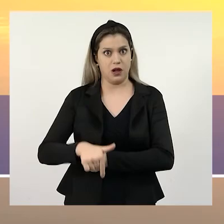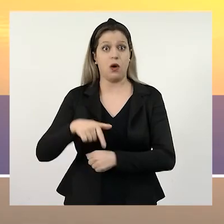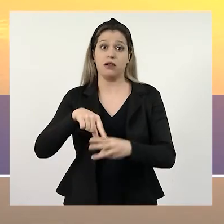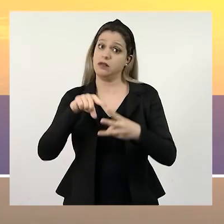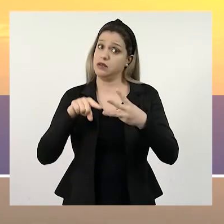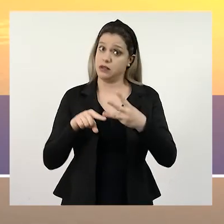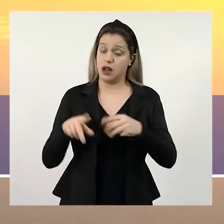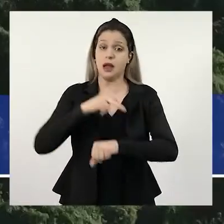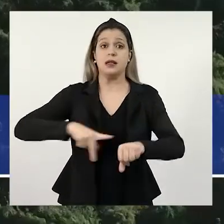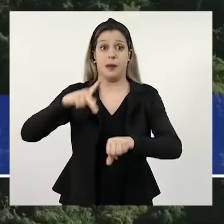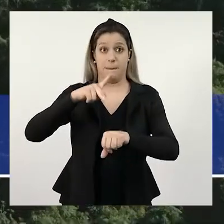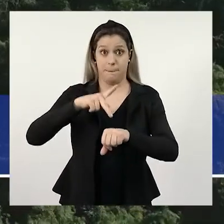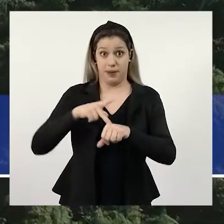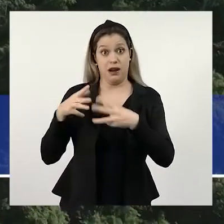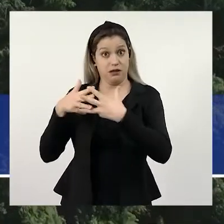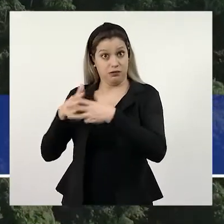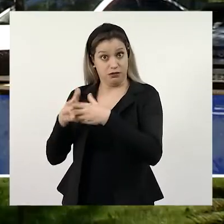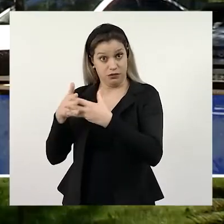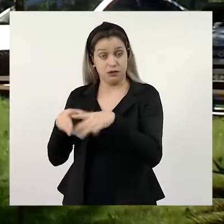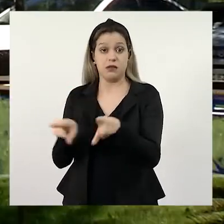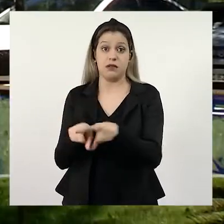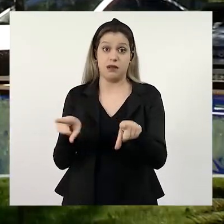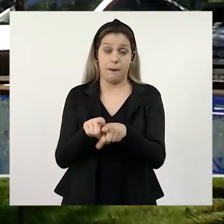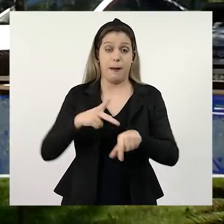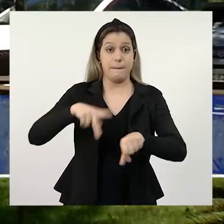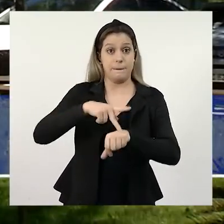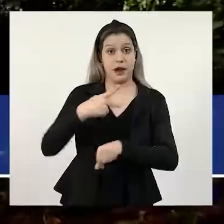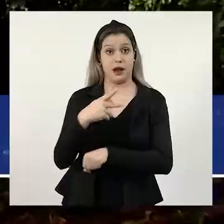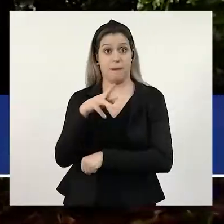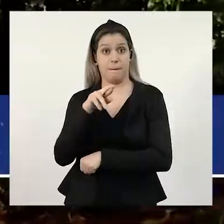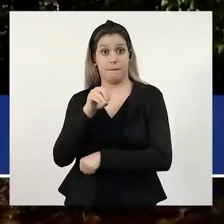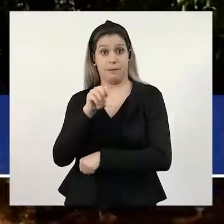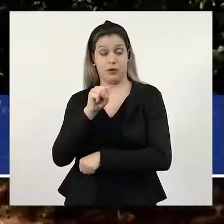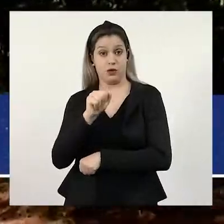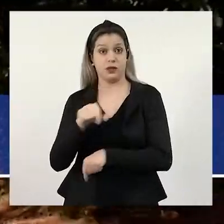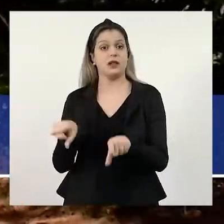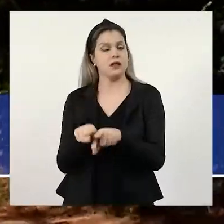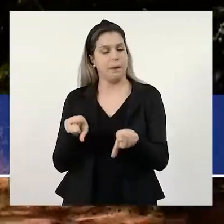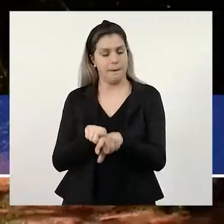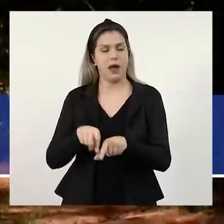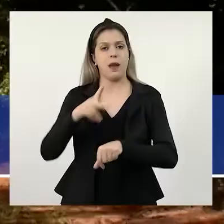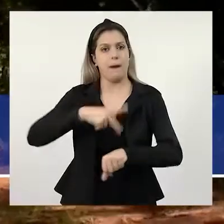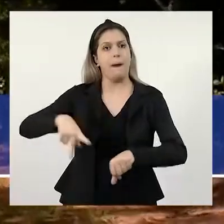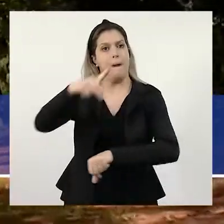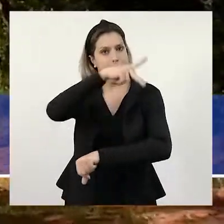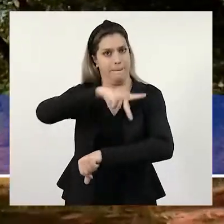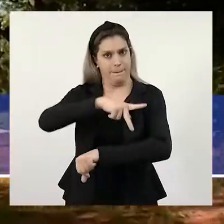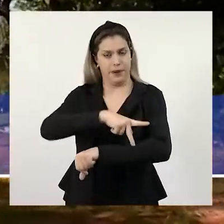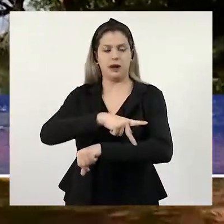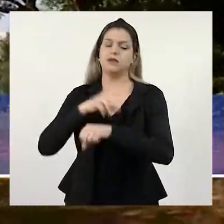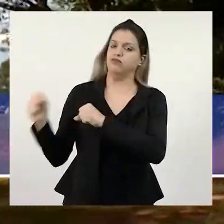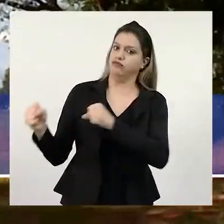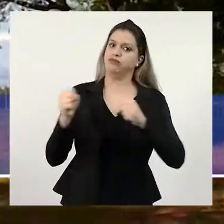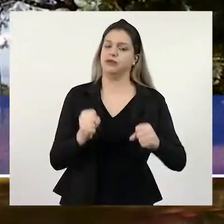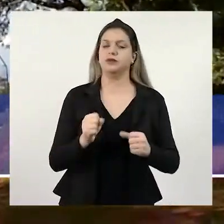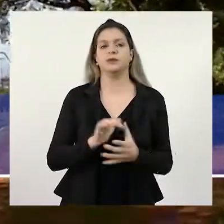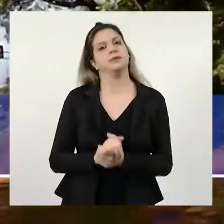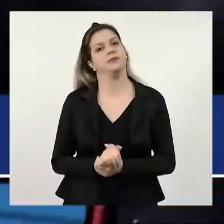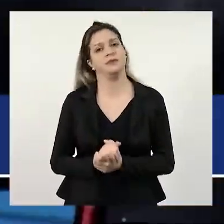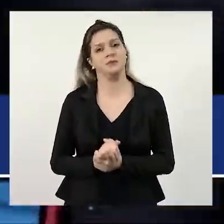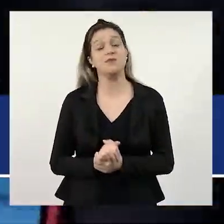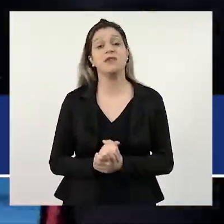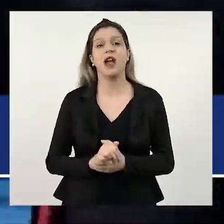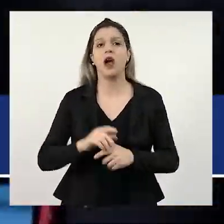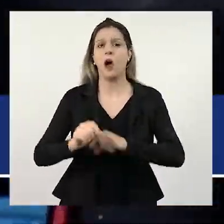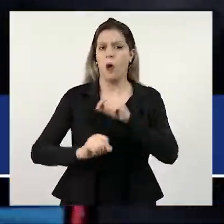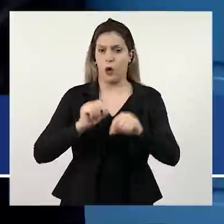Nações Indígenas, o Parque do Prosa e o Parque dos Poderes, foi tema de lei aprovada pela Casa em 2018. Na